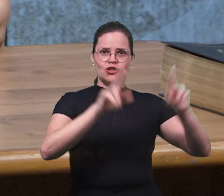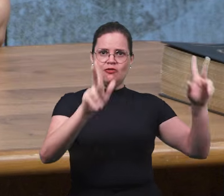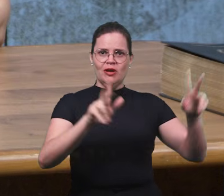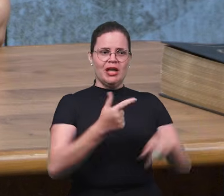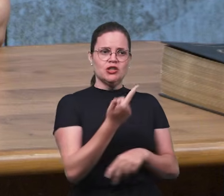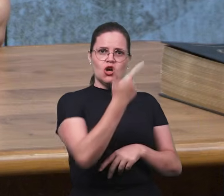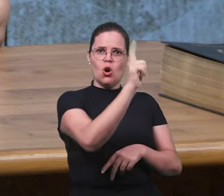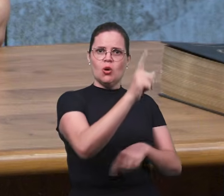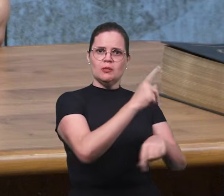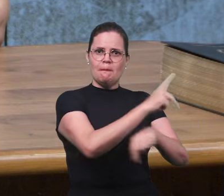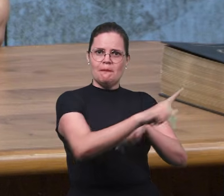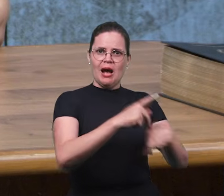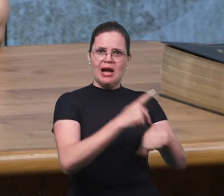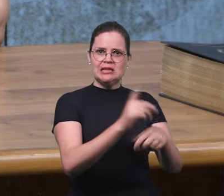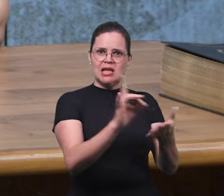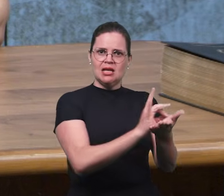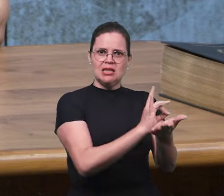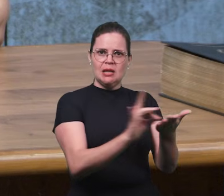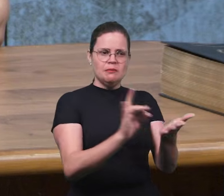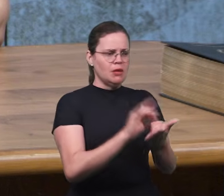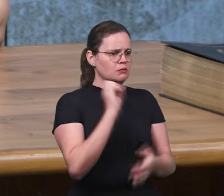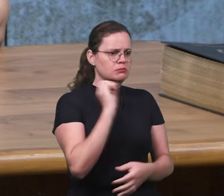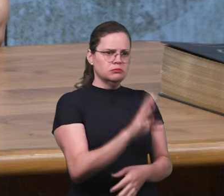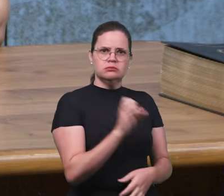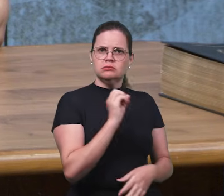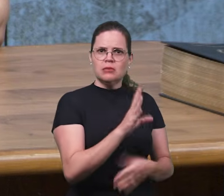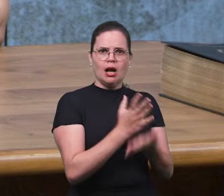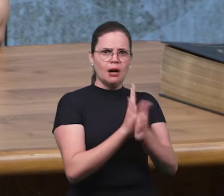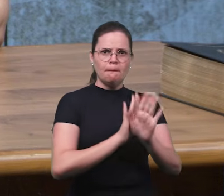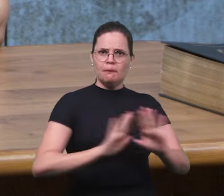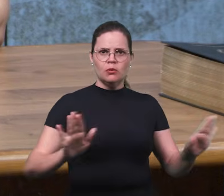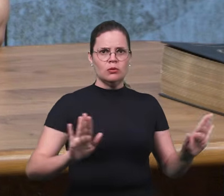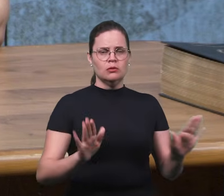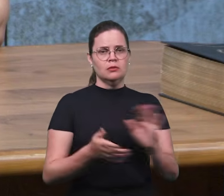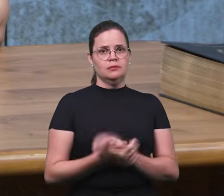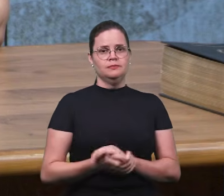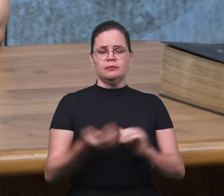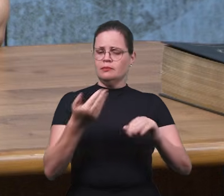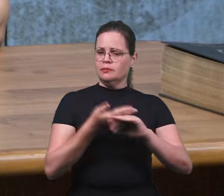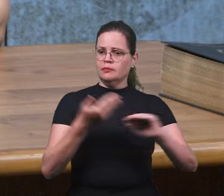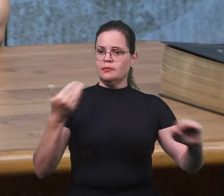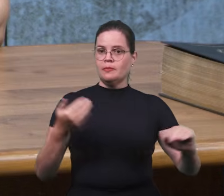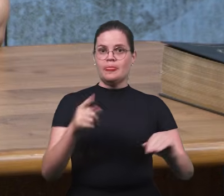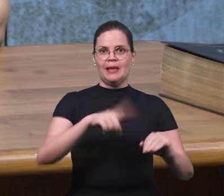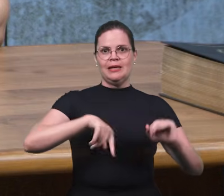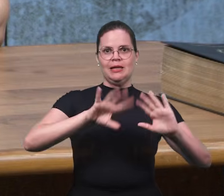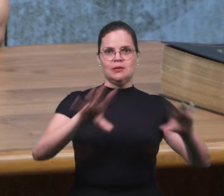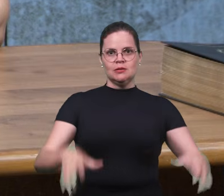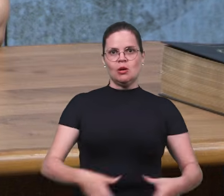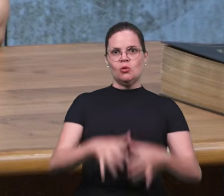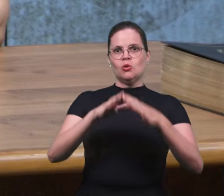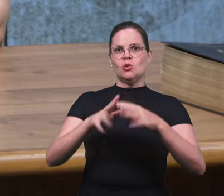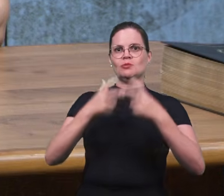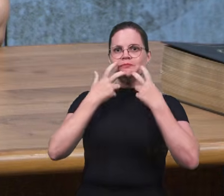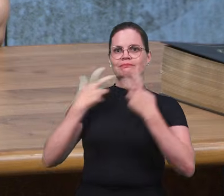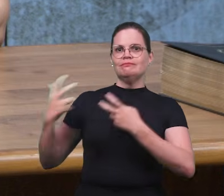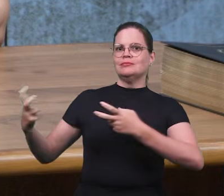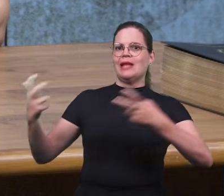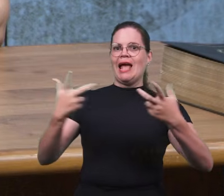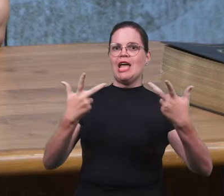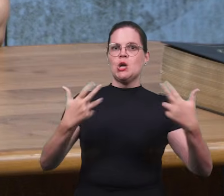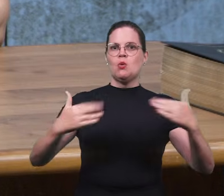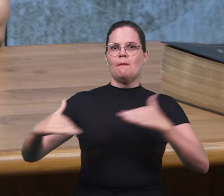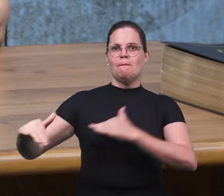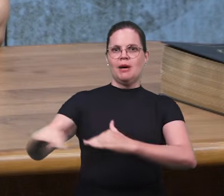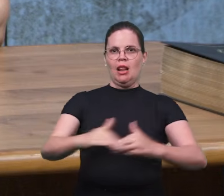e das mulheres estranhas. E respondeu toda a congregação e disseram em altas